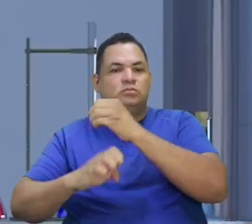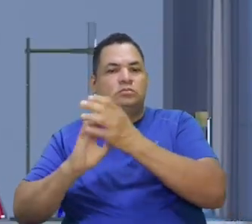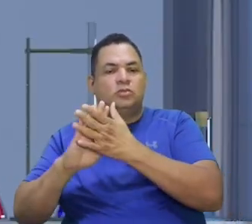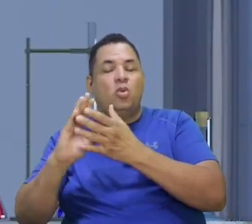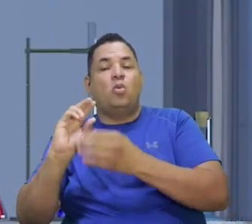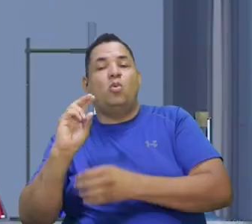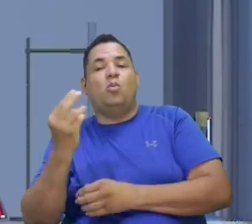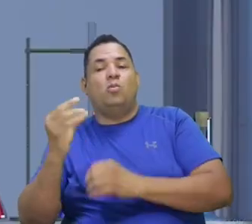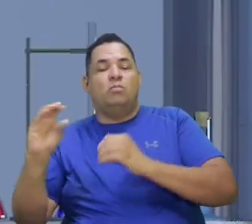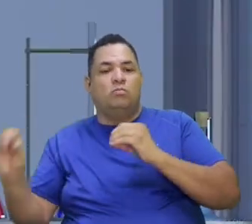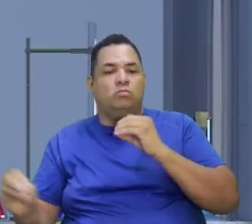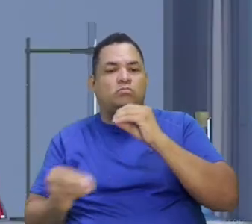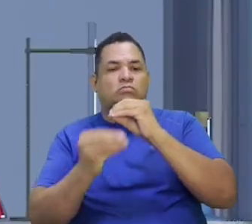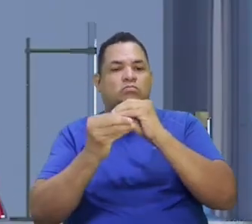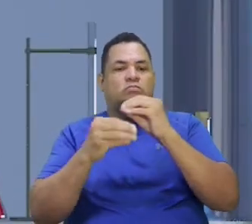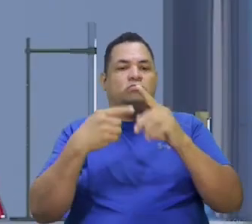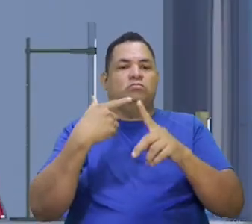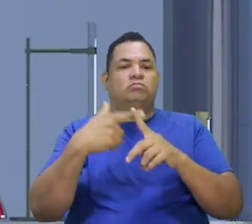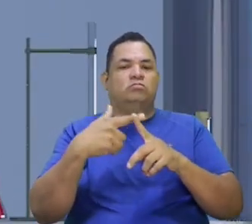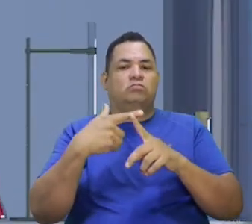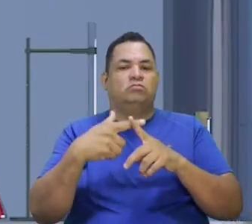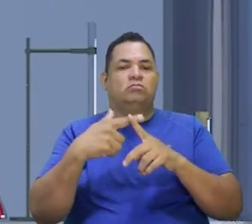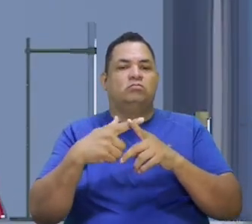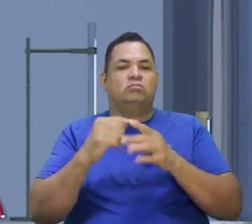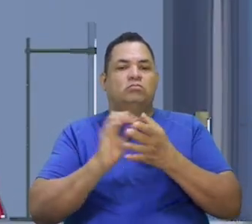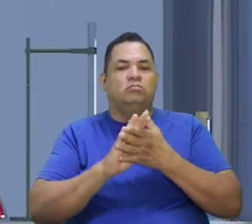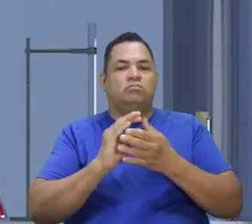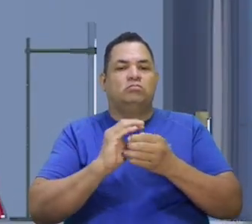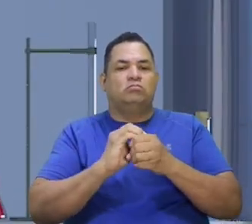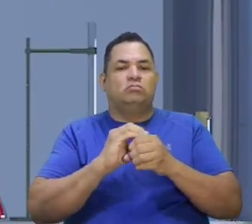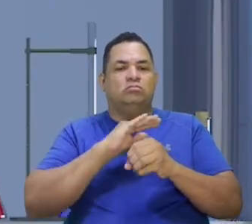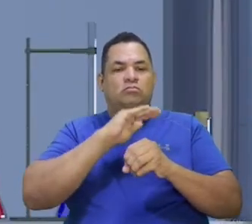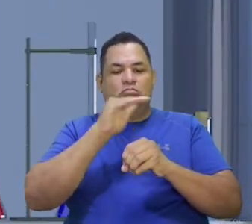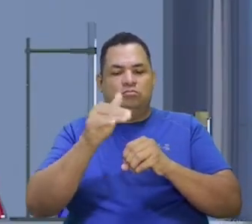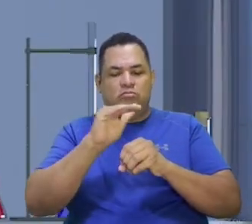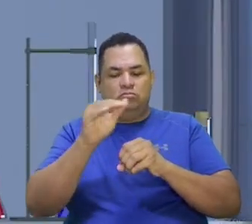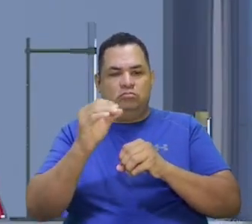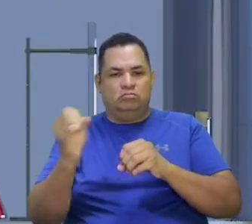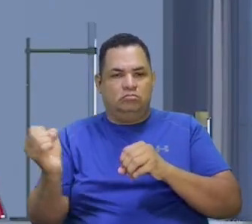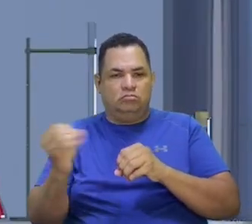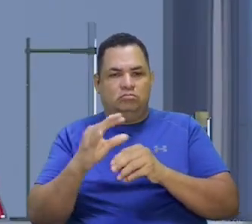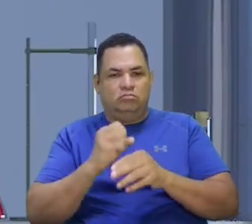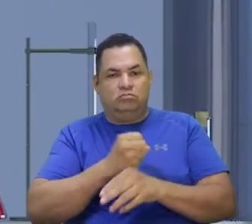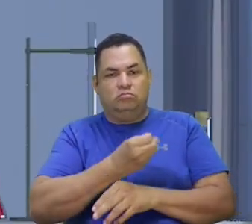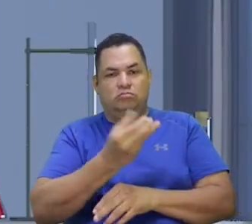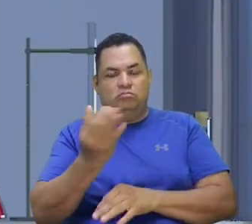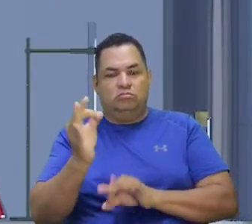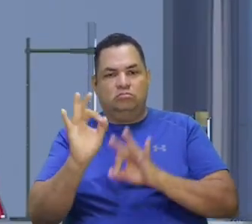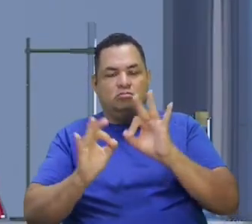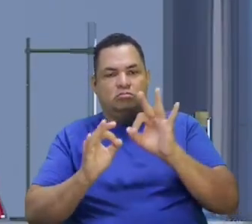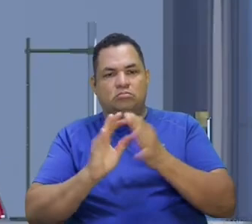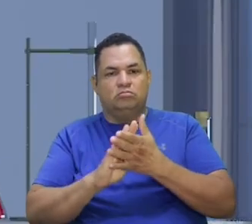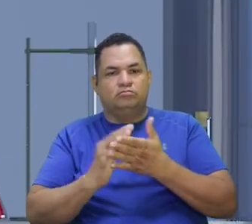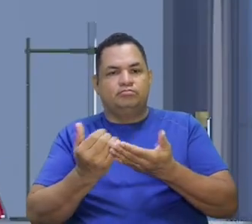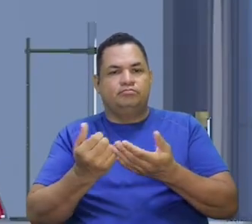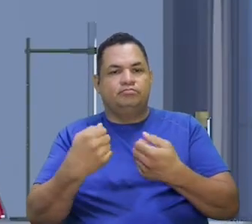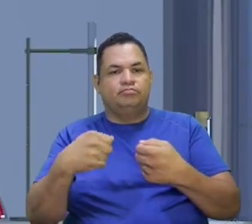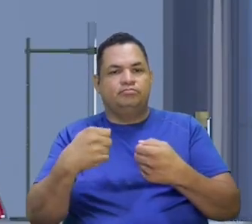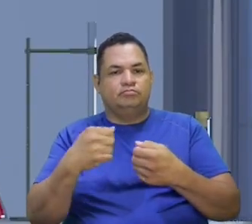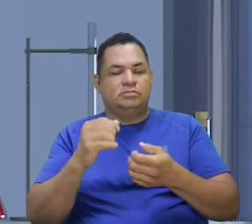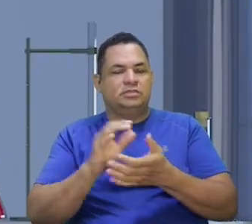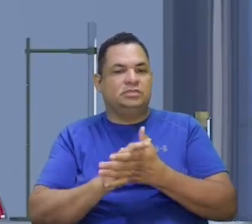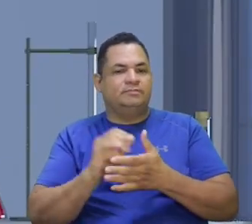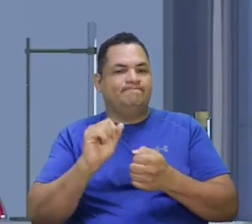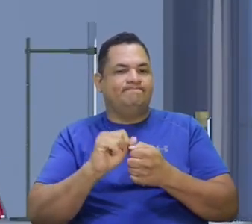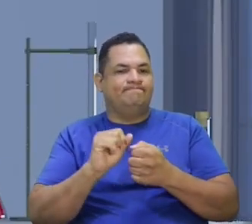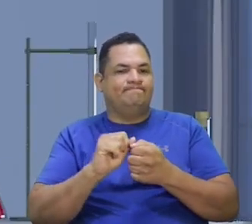ou adicionando. Porque se tu for fazer a distribuição com a nova quantidade de elétrons sem fazer a do átomo